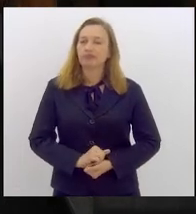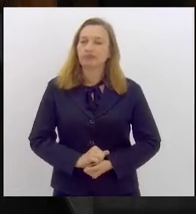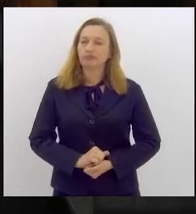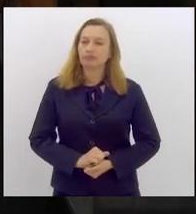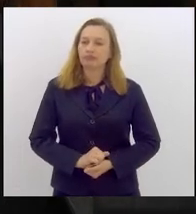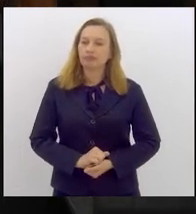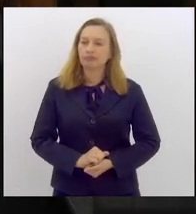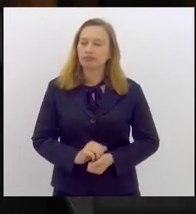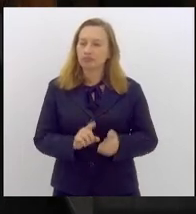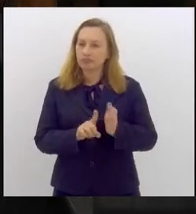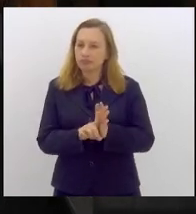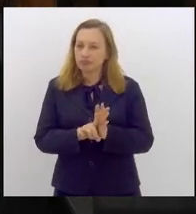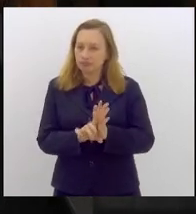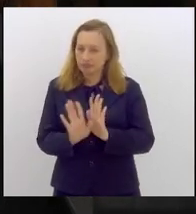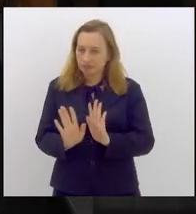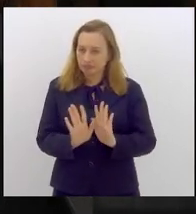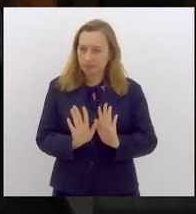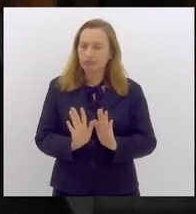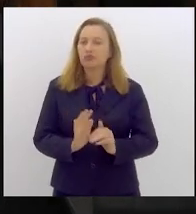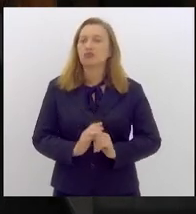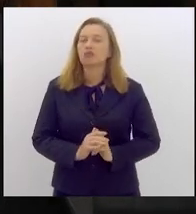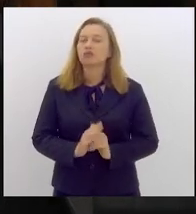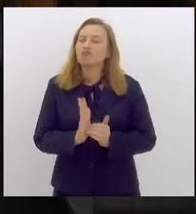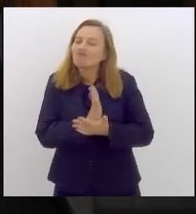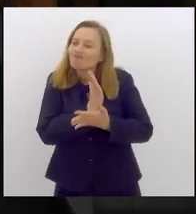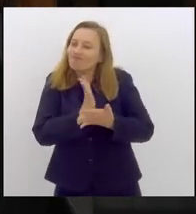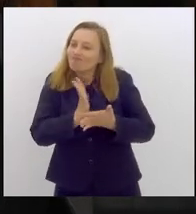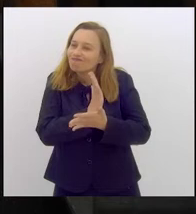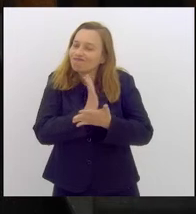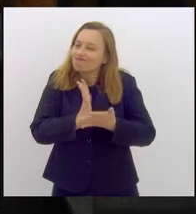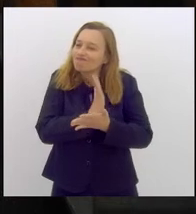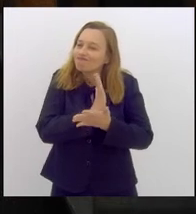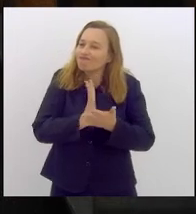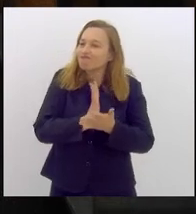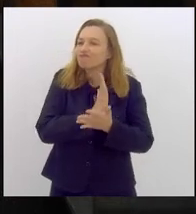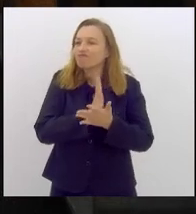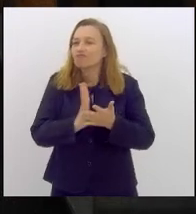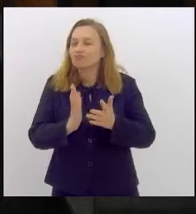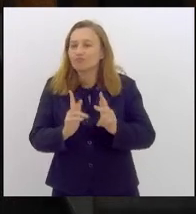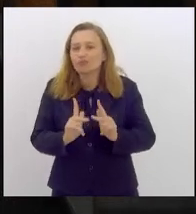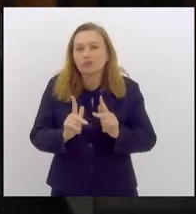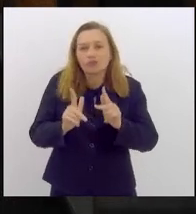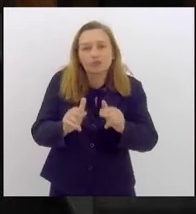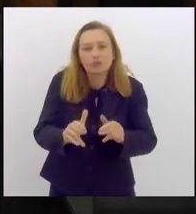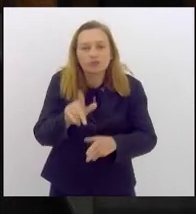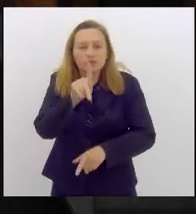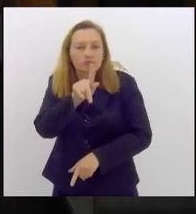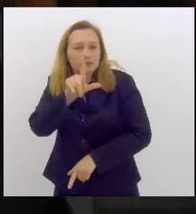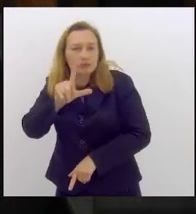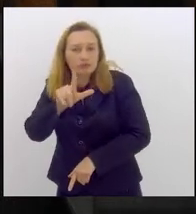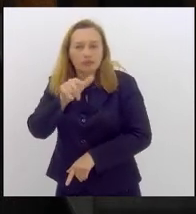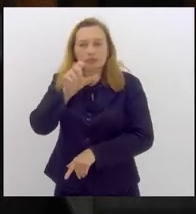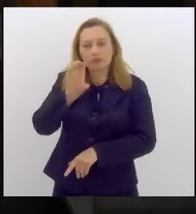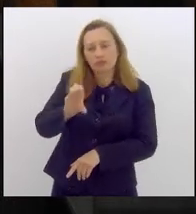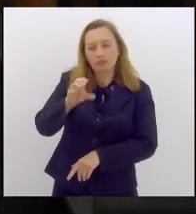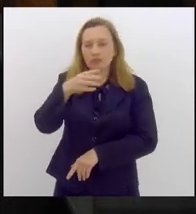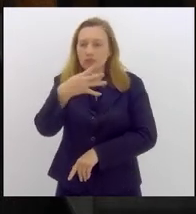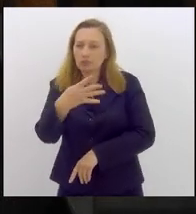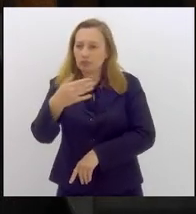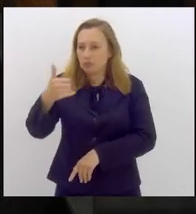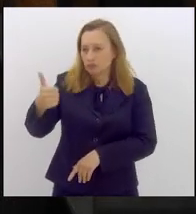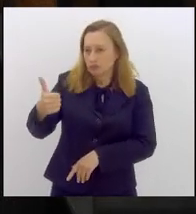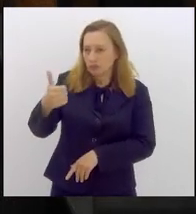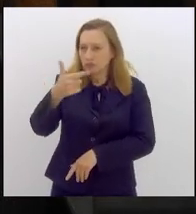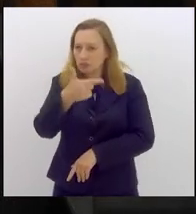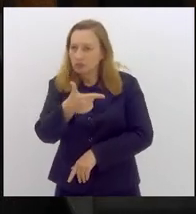sem análise de mérito, alguma semelhança de forma com o PLC 41